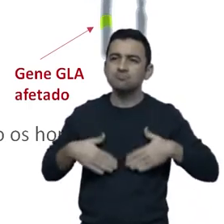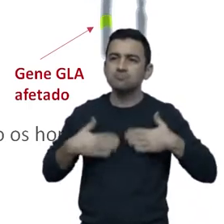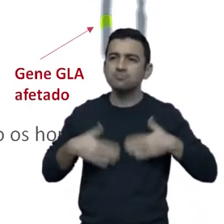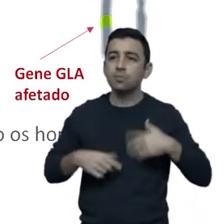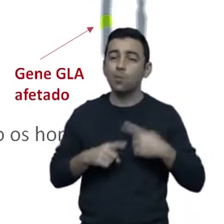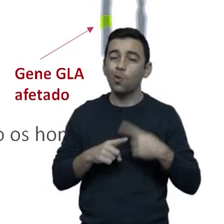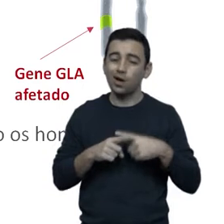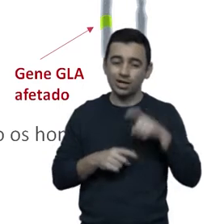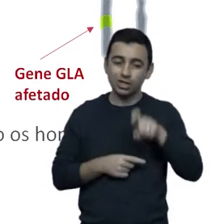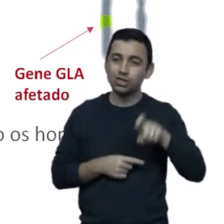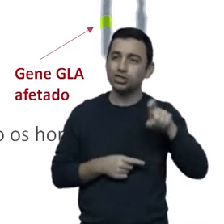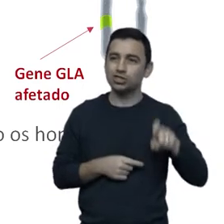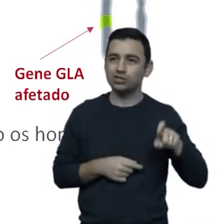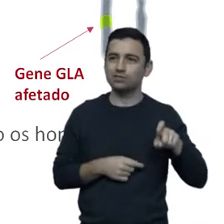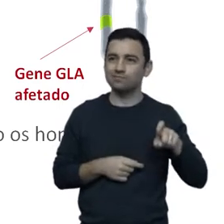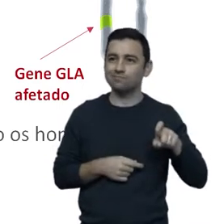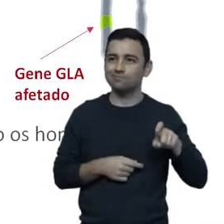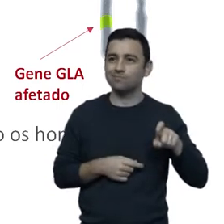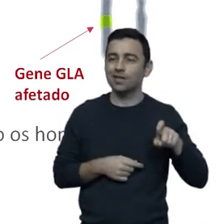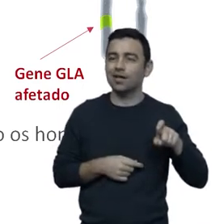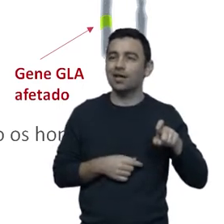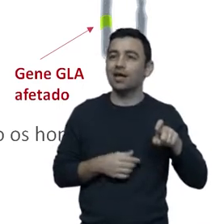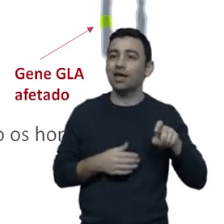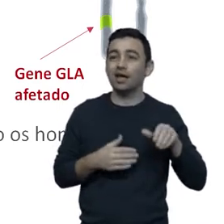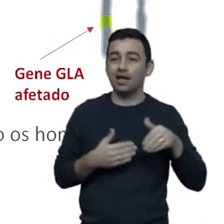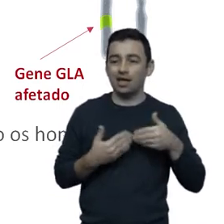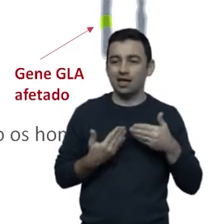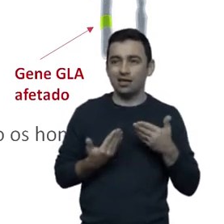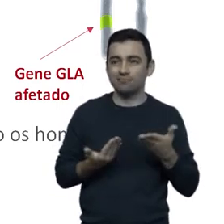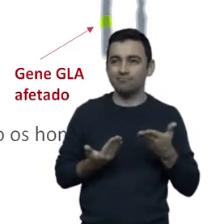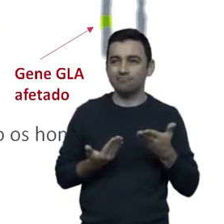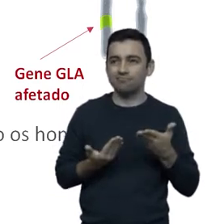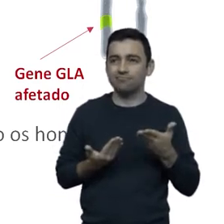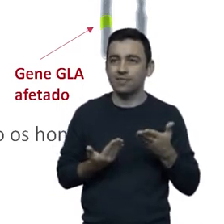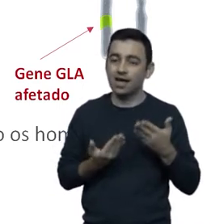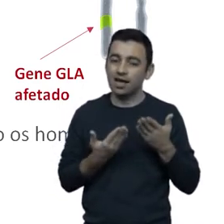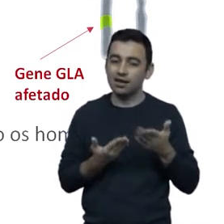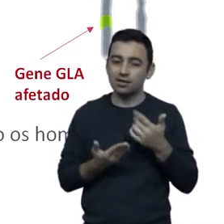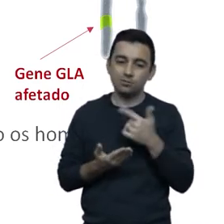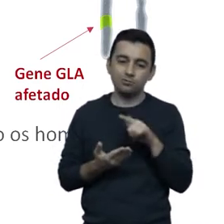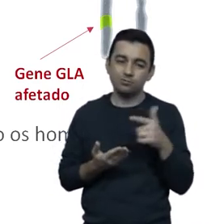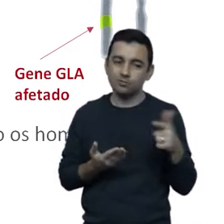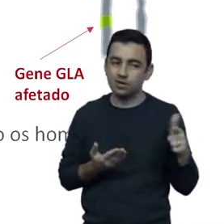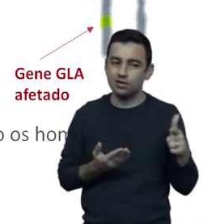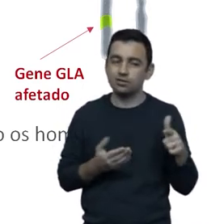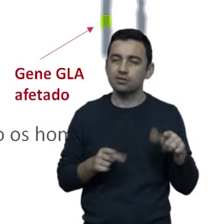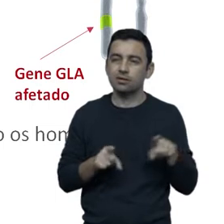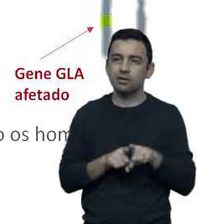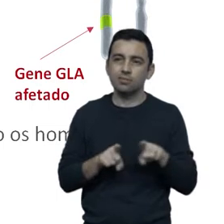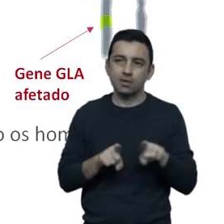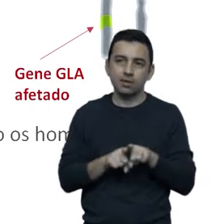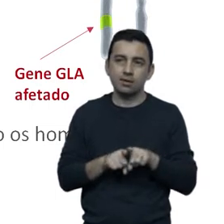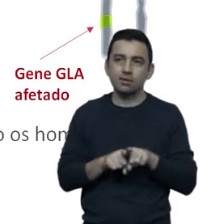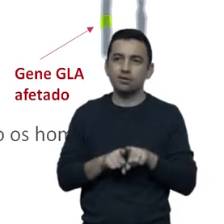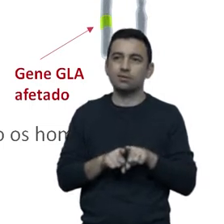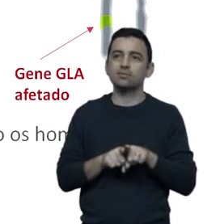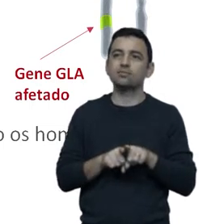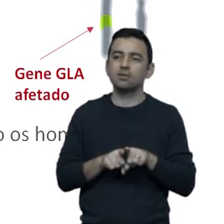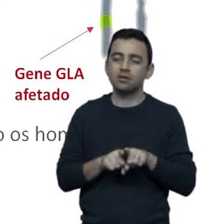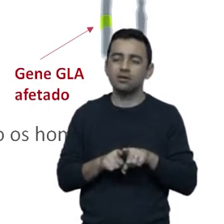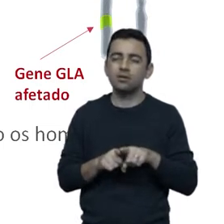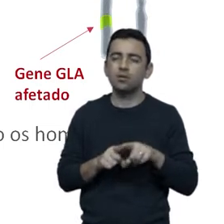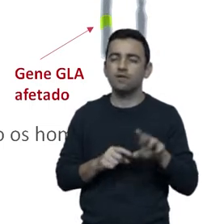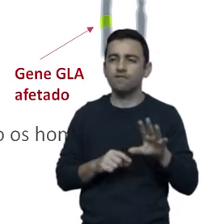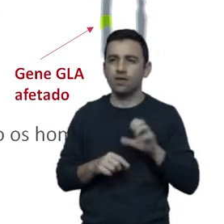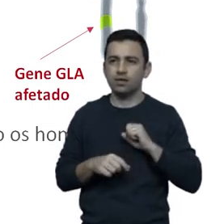X, aquele cromossomo não afetado acaba deletando, em parte, os efeitos daquele